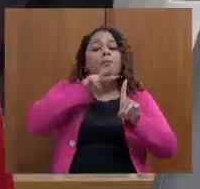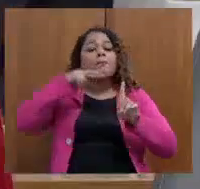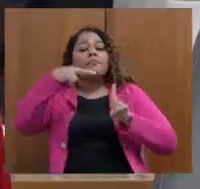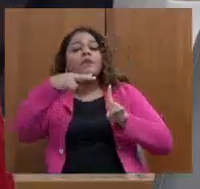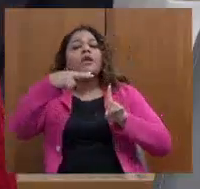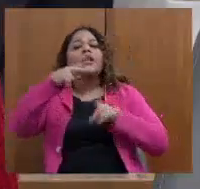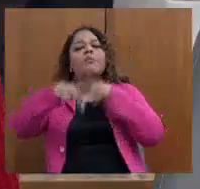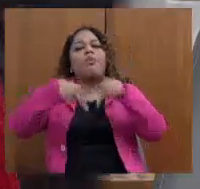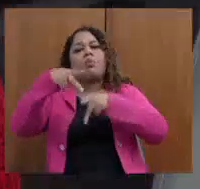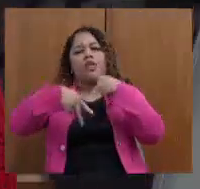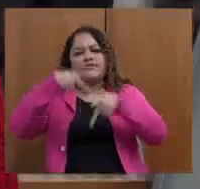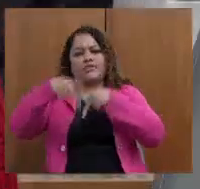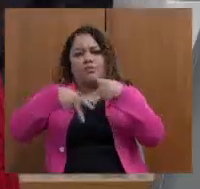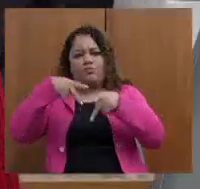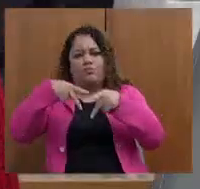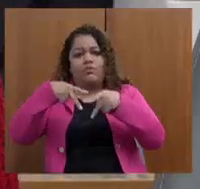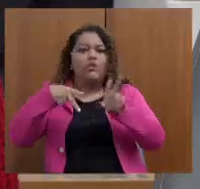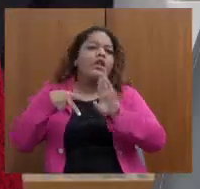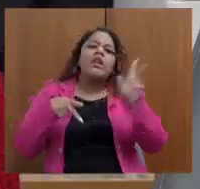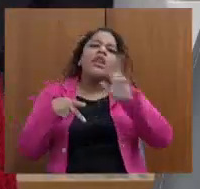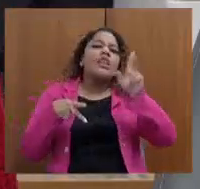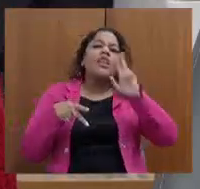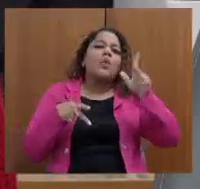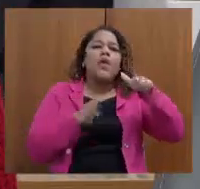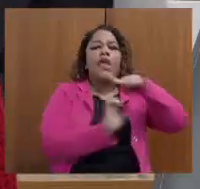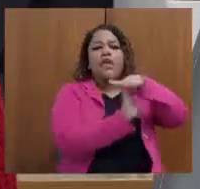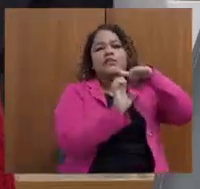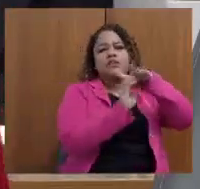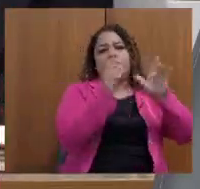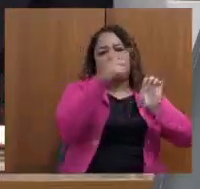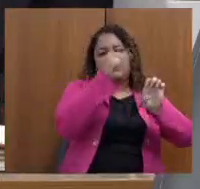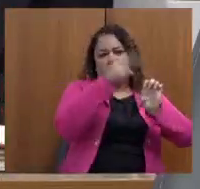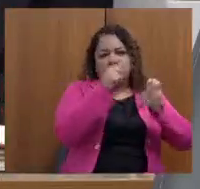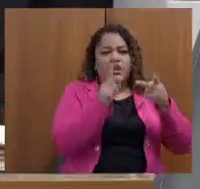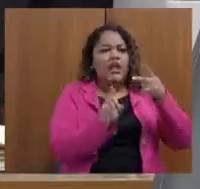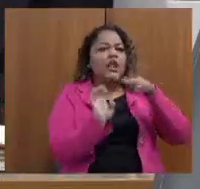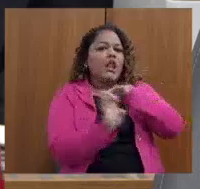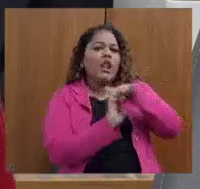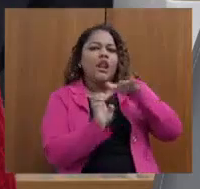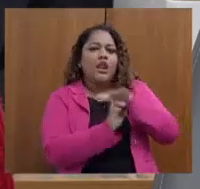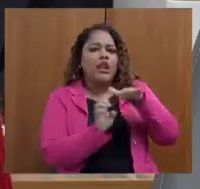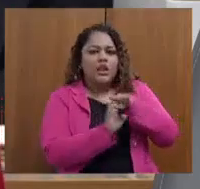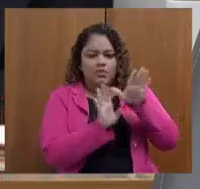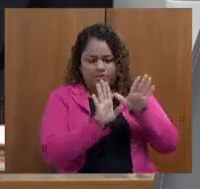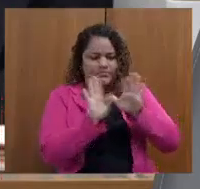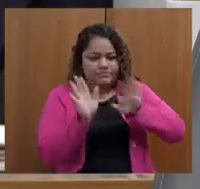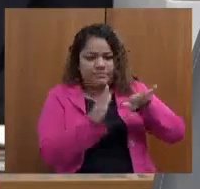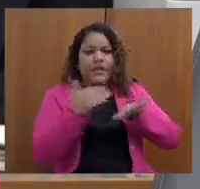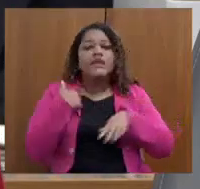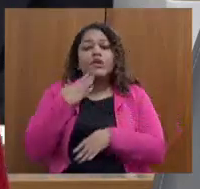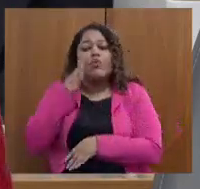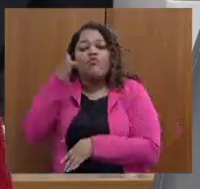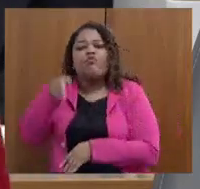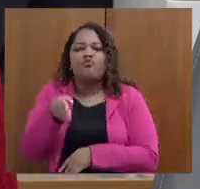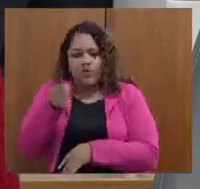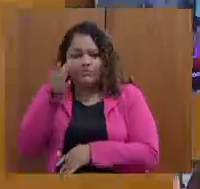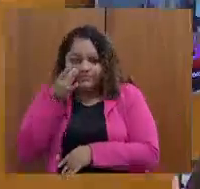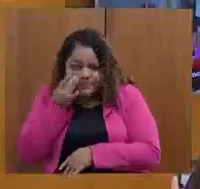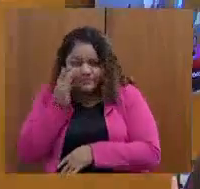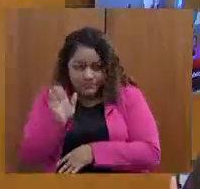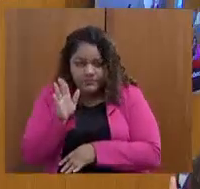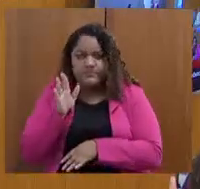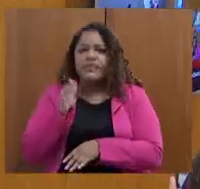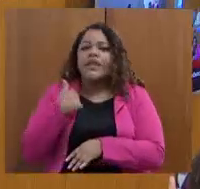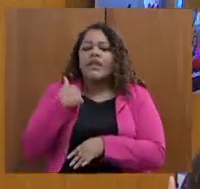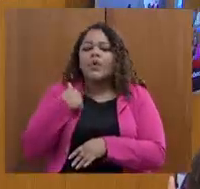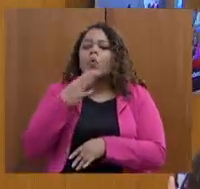não dos executivos Então o meu lugar é diferente do lugar do Senhor então eu vou lá como eu fui conheço Os territórios pela vida